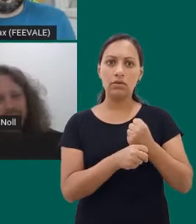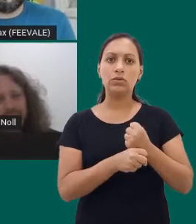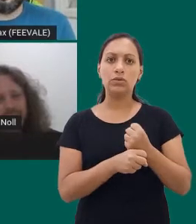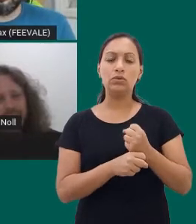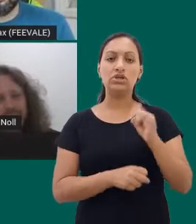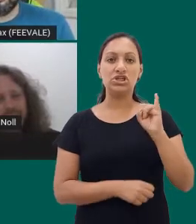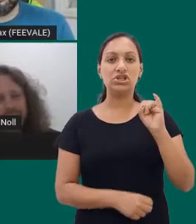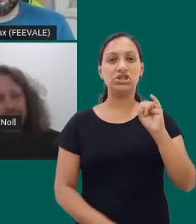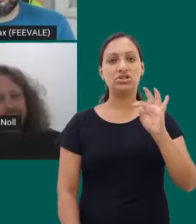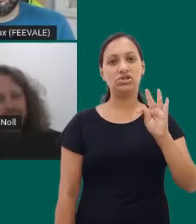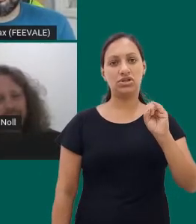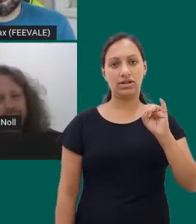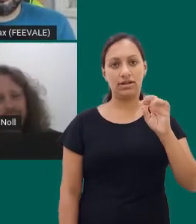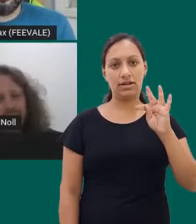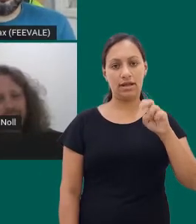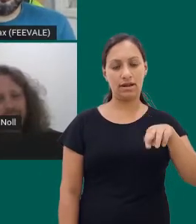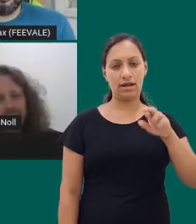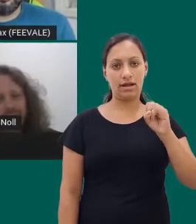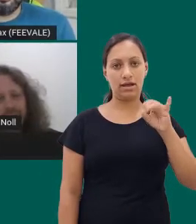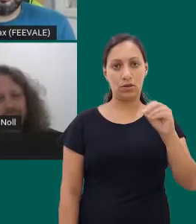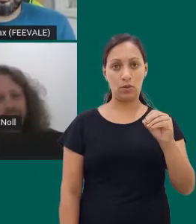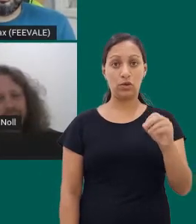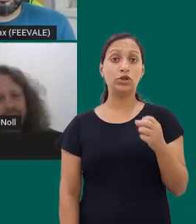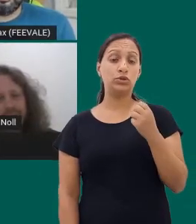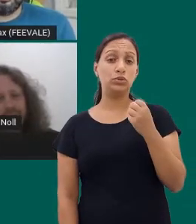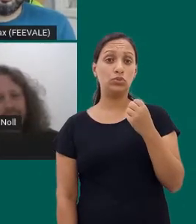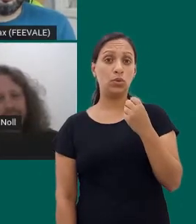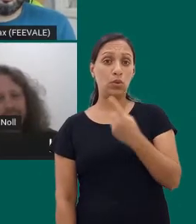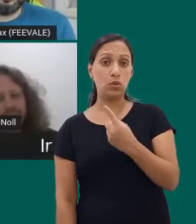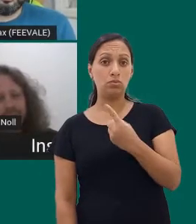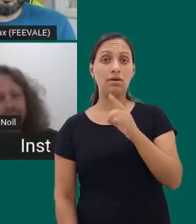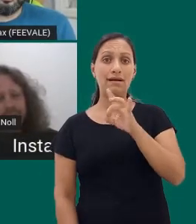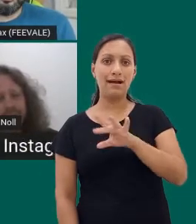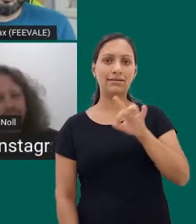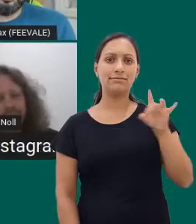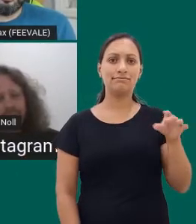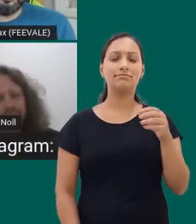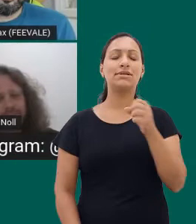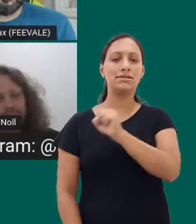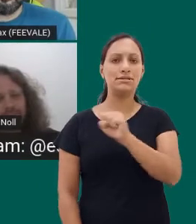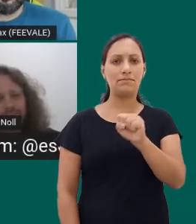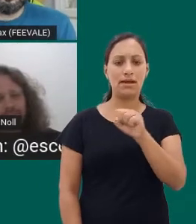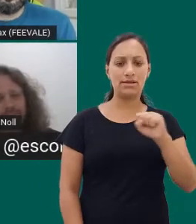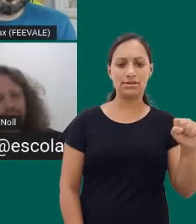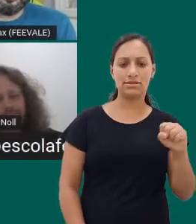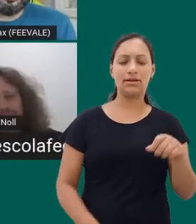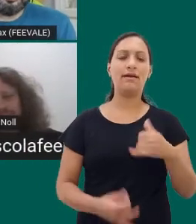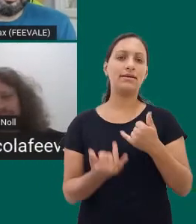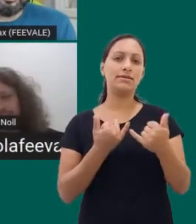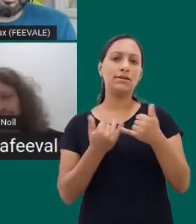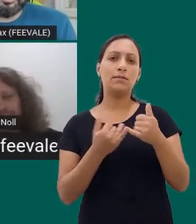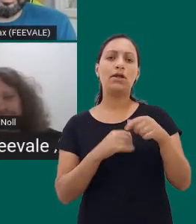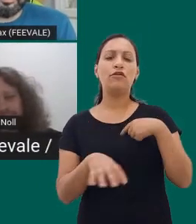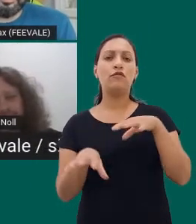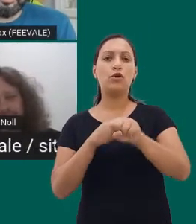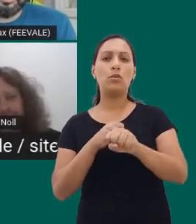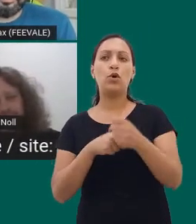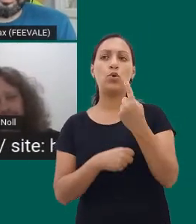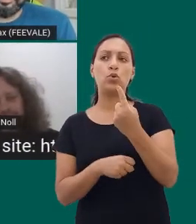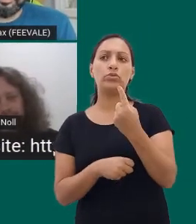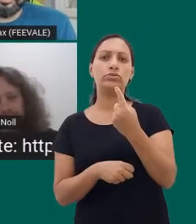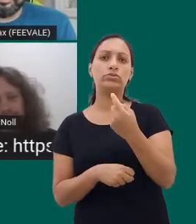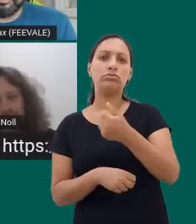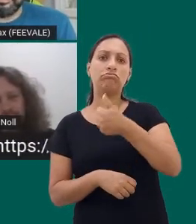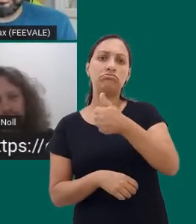início do ano já escolhe 2 itinerários formativos, sendo que ele cursou ali o primeiro semestre um itinerário formativo, e